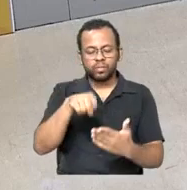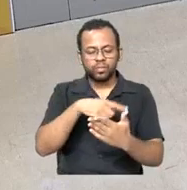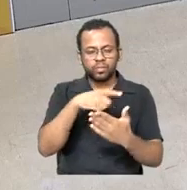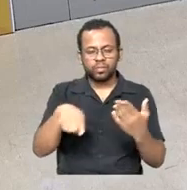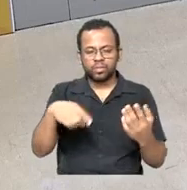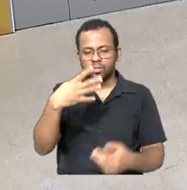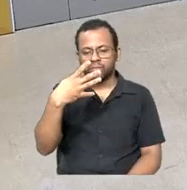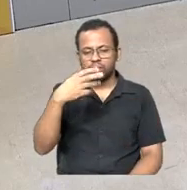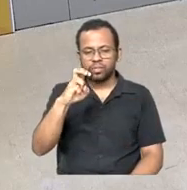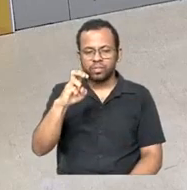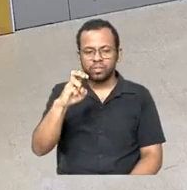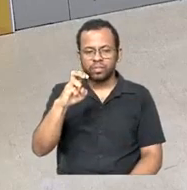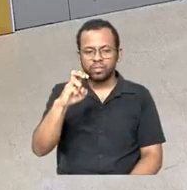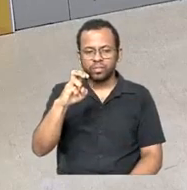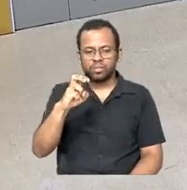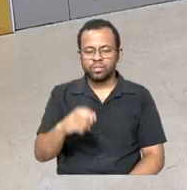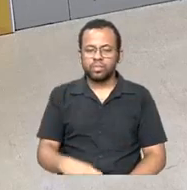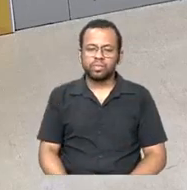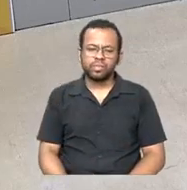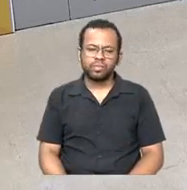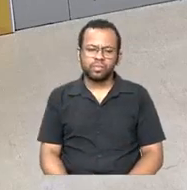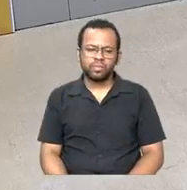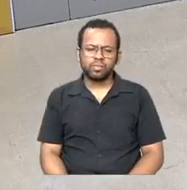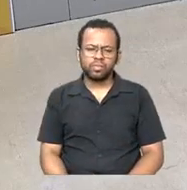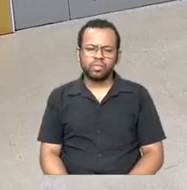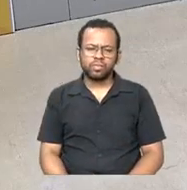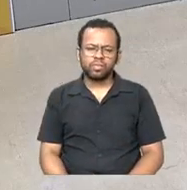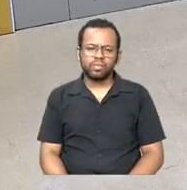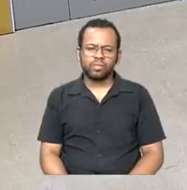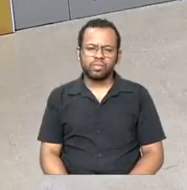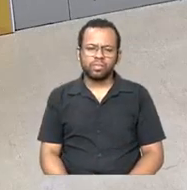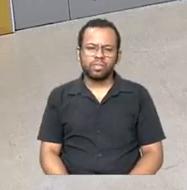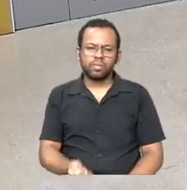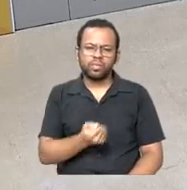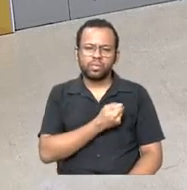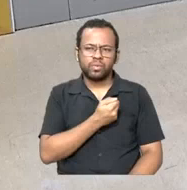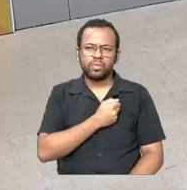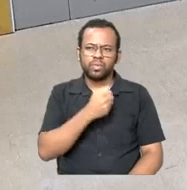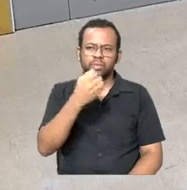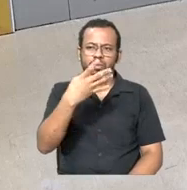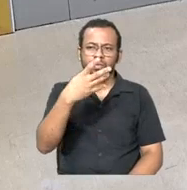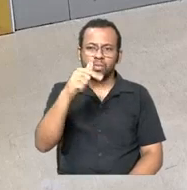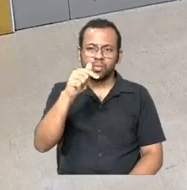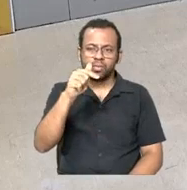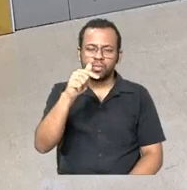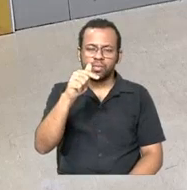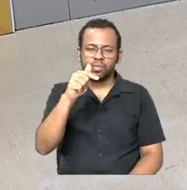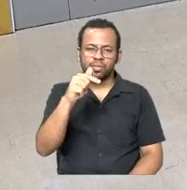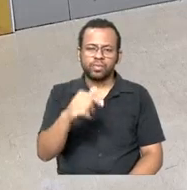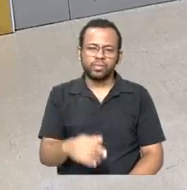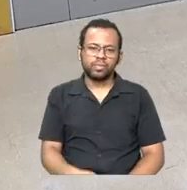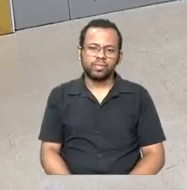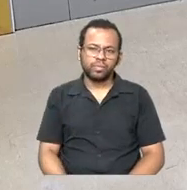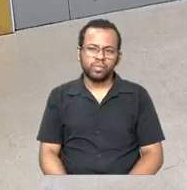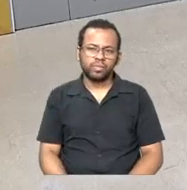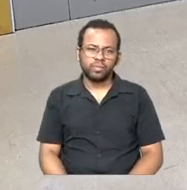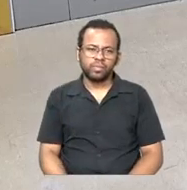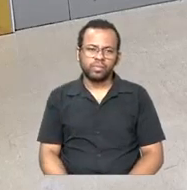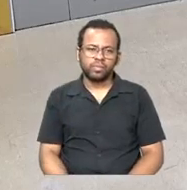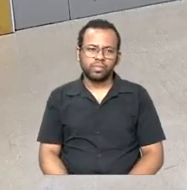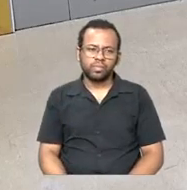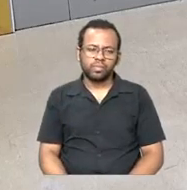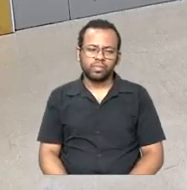45 45 e 47 saiu agora 45 e